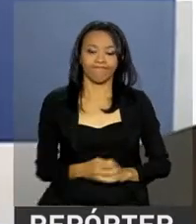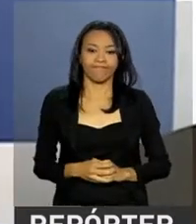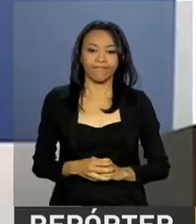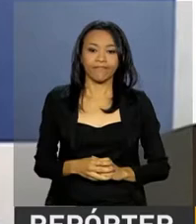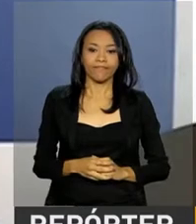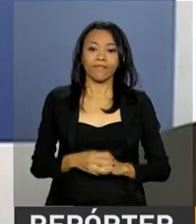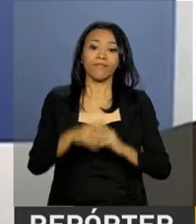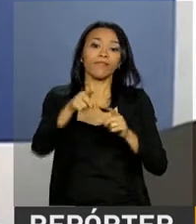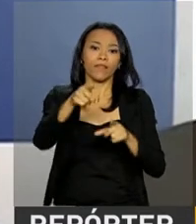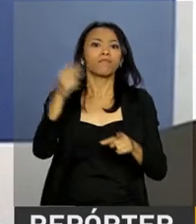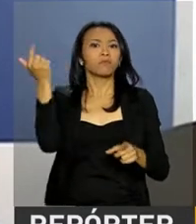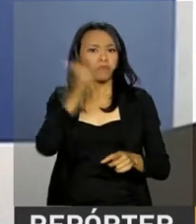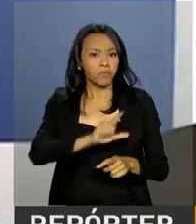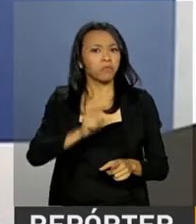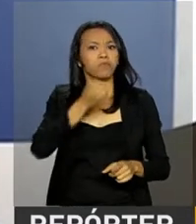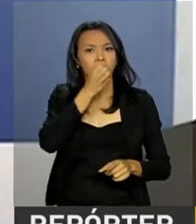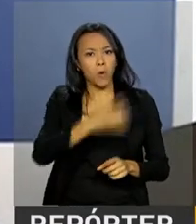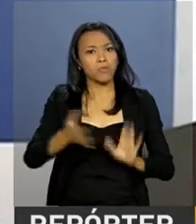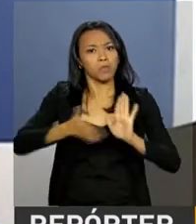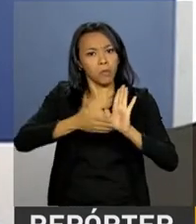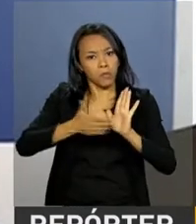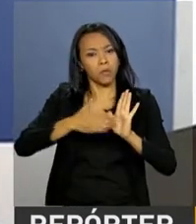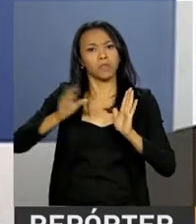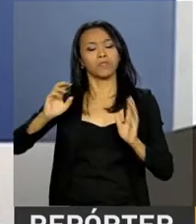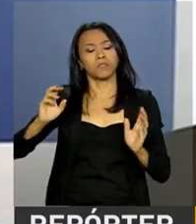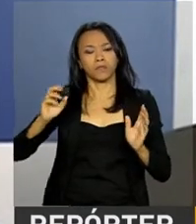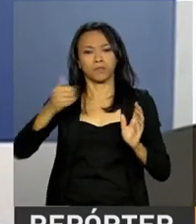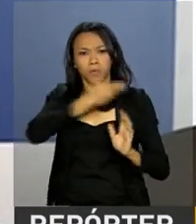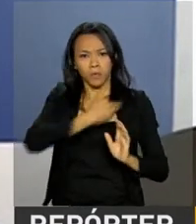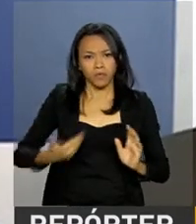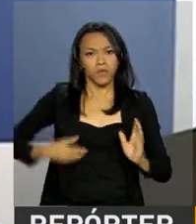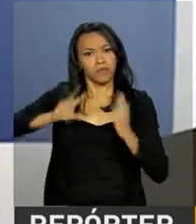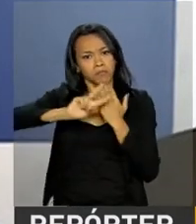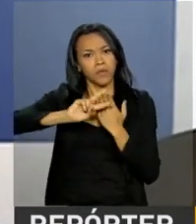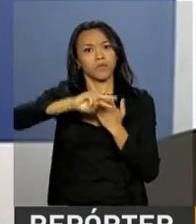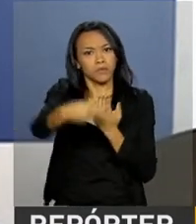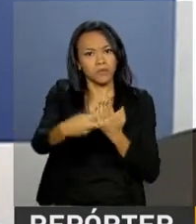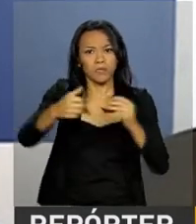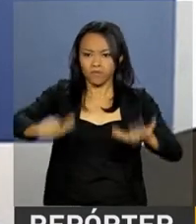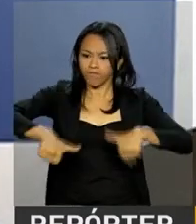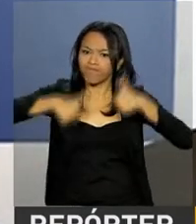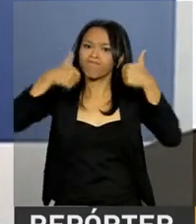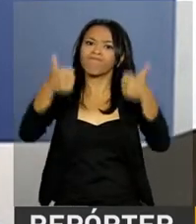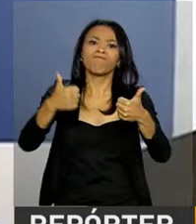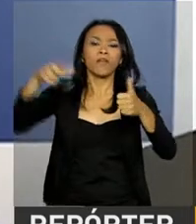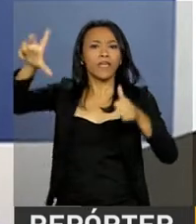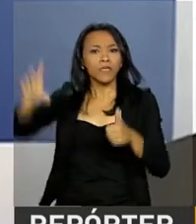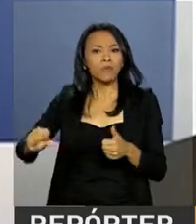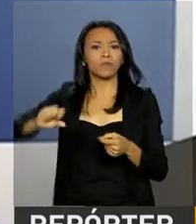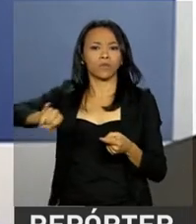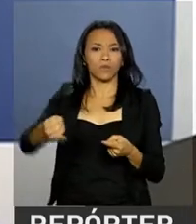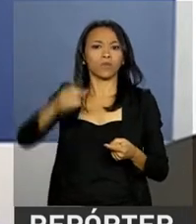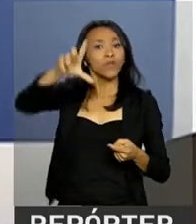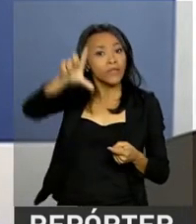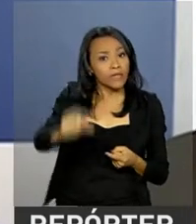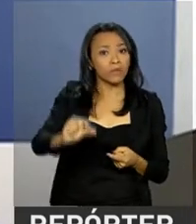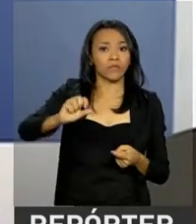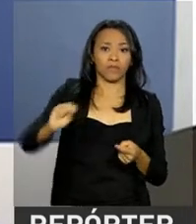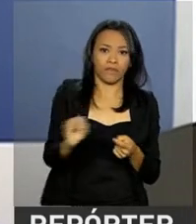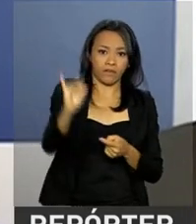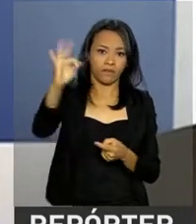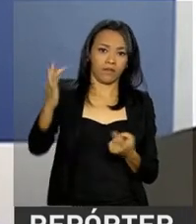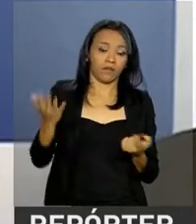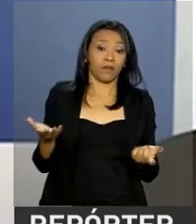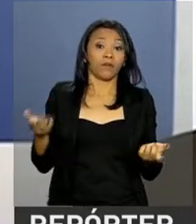medidas acertadas que foram tomadas, que resultaram numa queda da inflação, uma redução da taxa de juros de uma forma